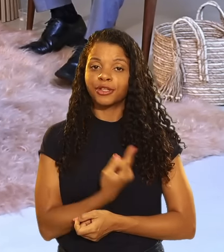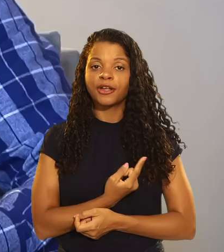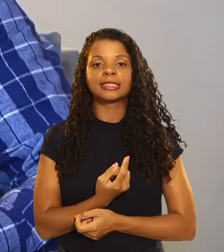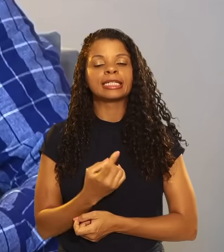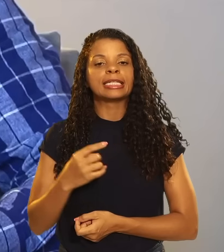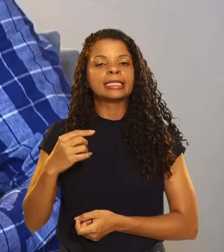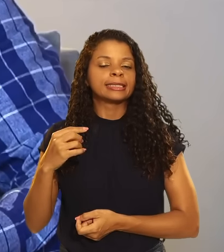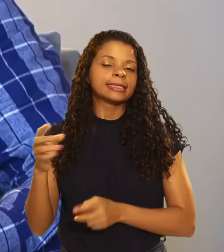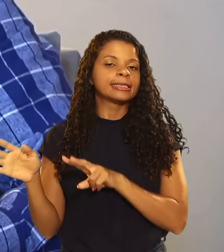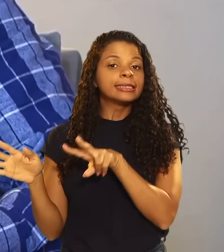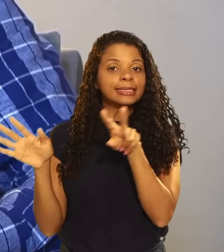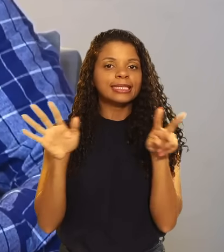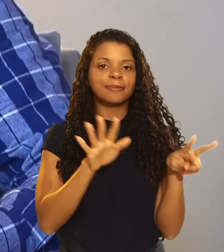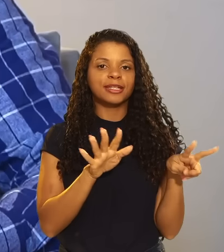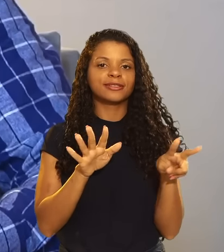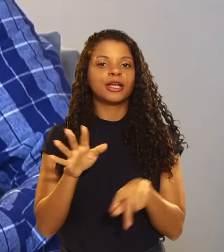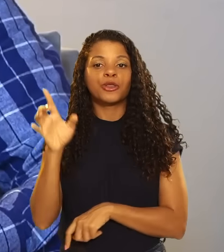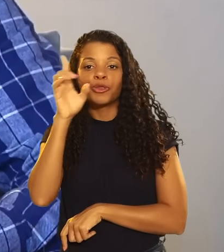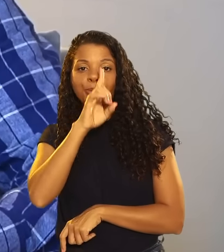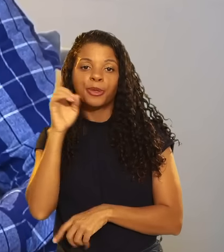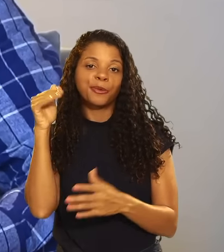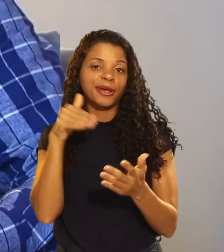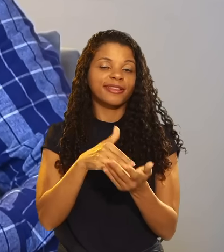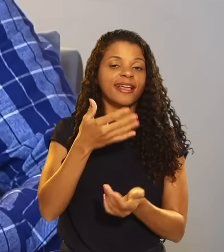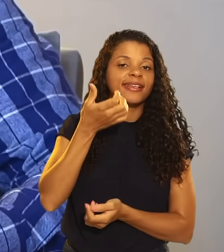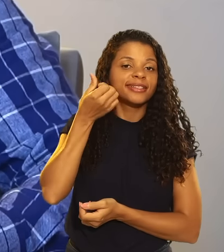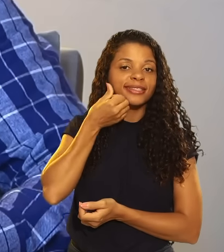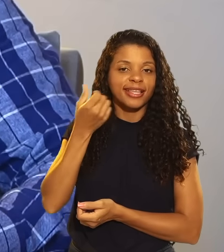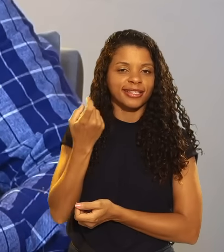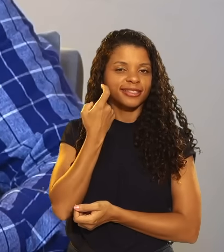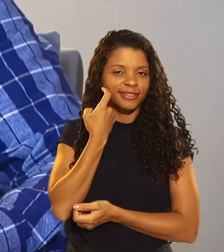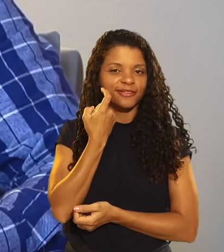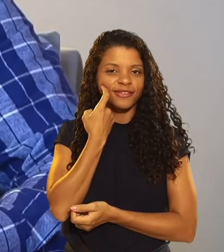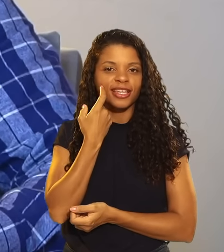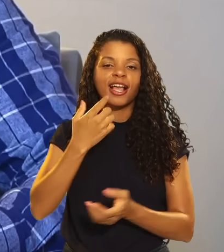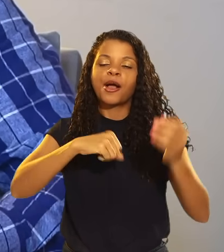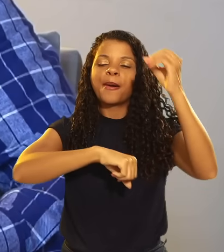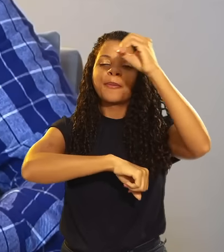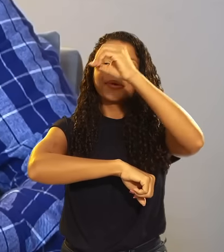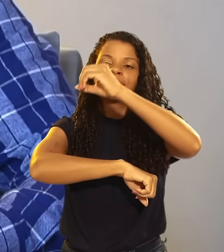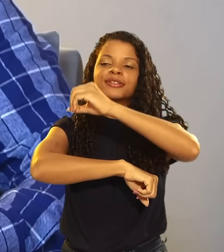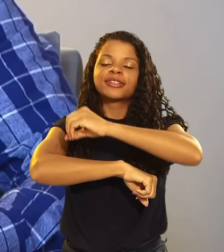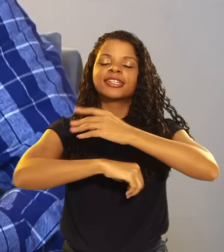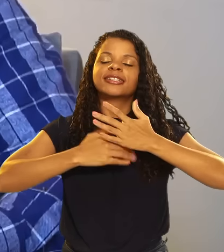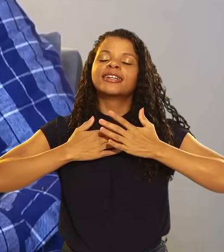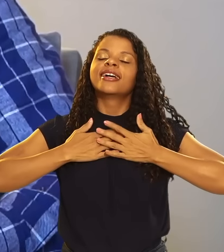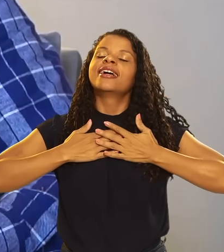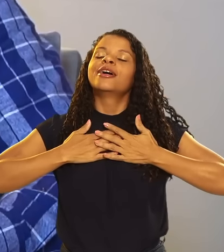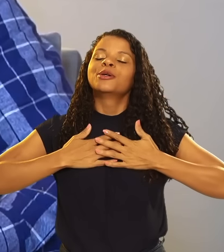de domingo a sexta-feira, aquela correria. Quando chega no pôr do sol de sexta-feira, realmente é algo assim maravilhoso, que Deus